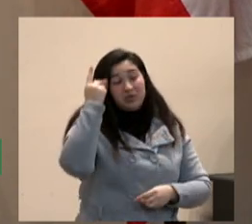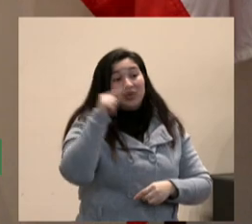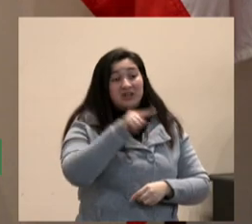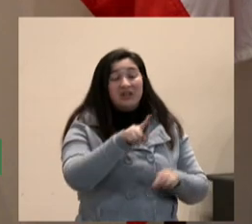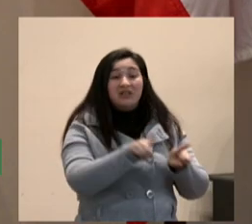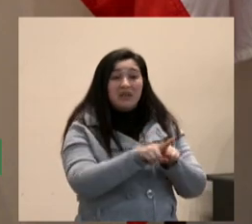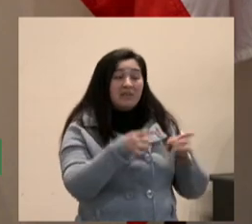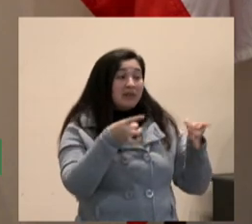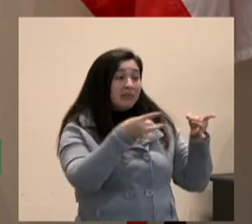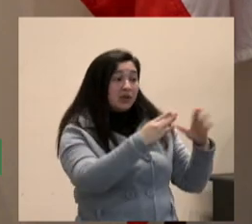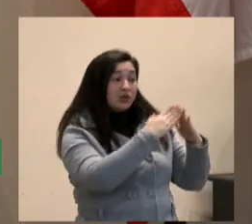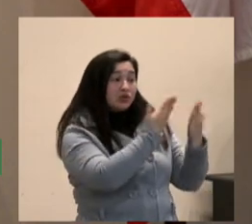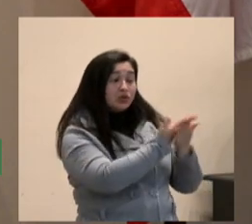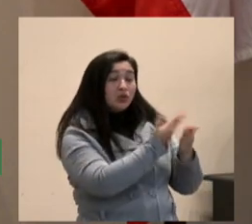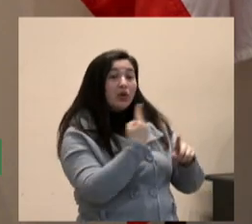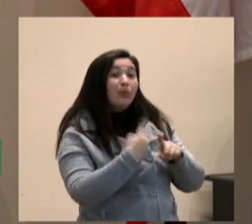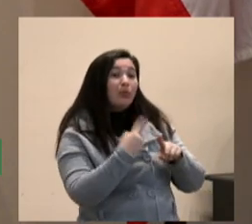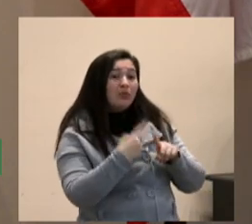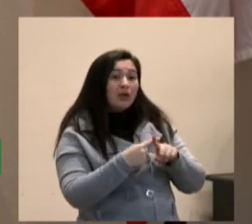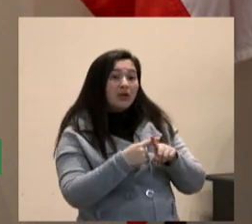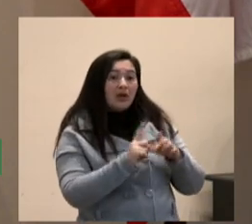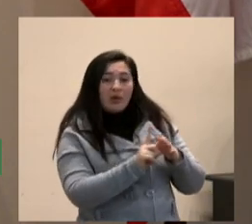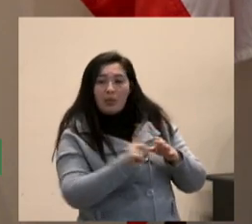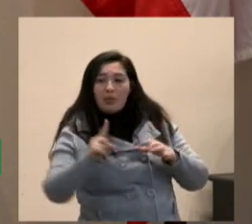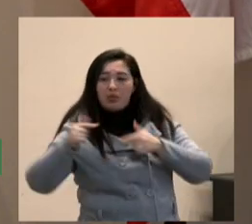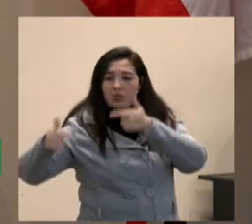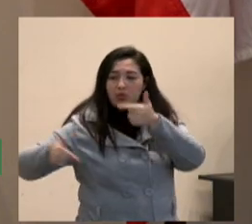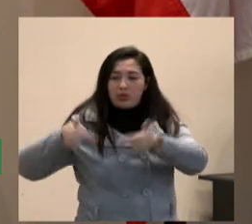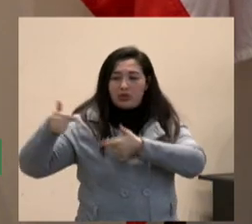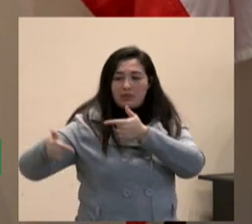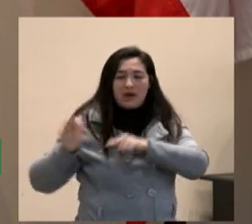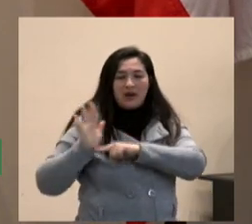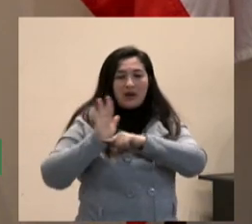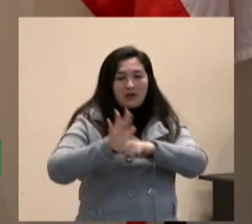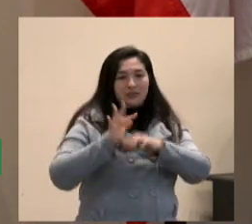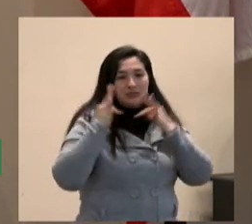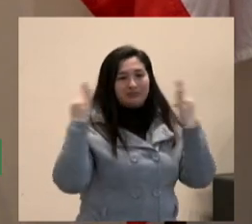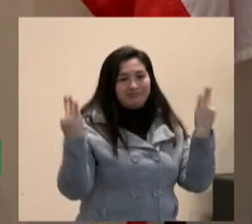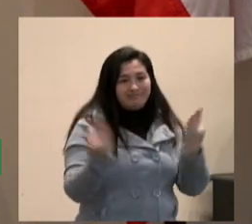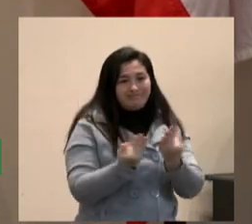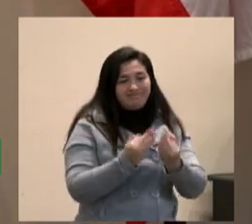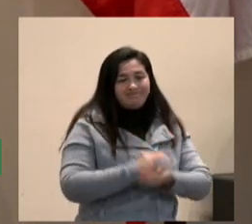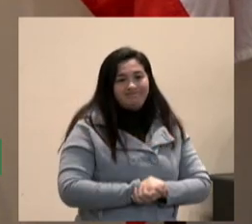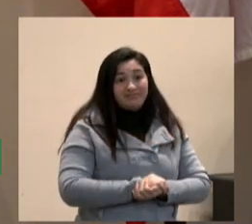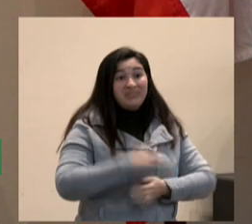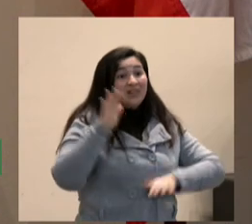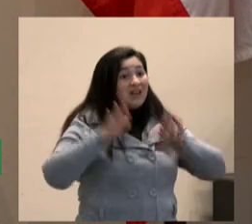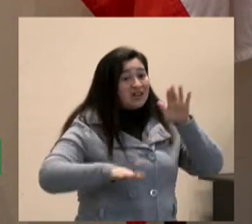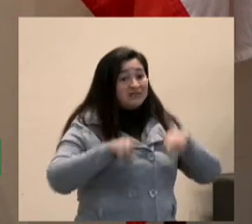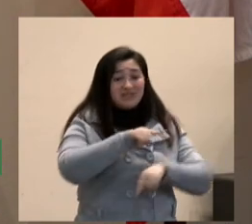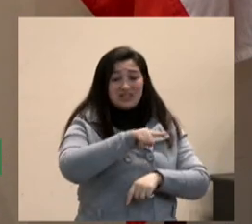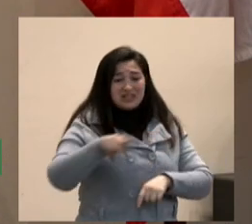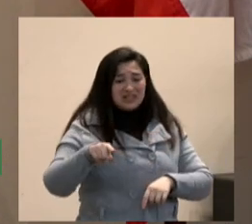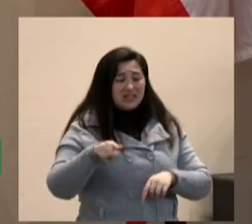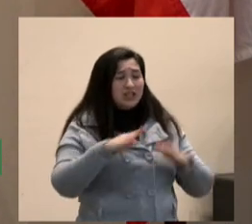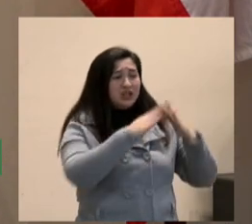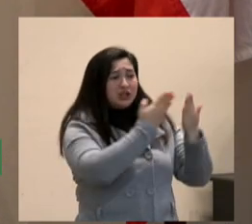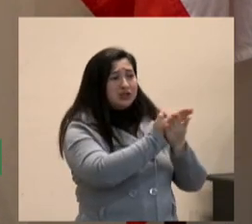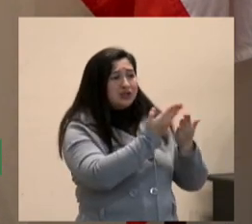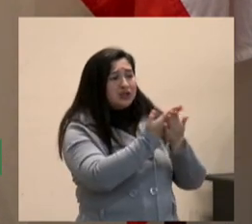família. Nós temos milhares de pessoas que não concluíram a educação básica porque não tinham como chegar na escola.